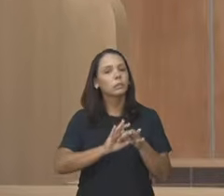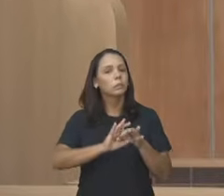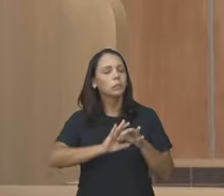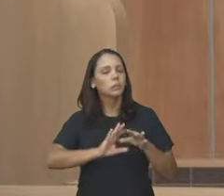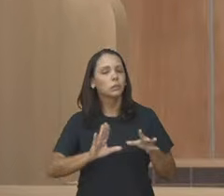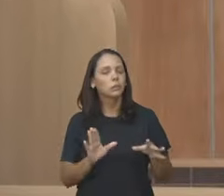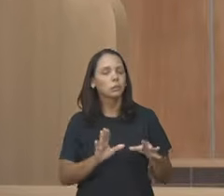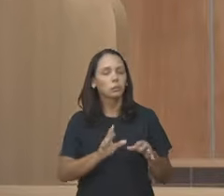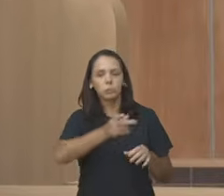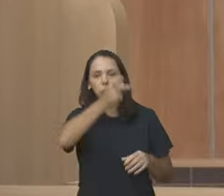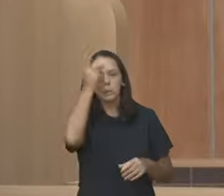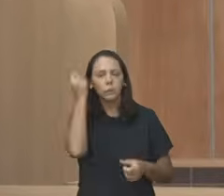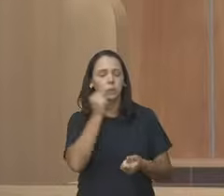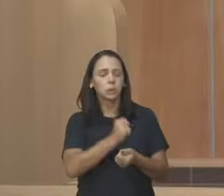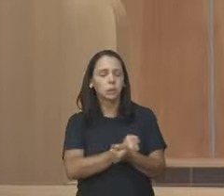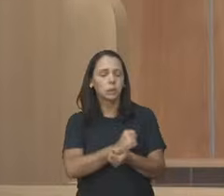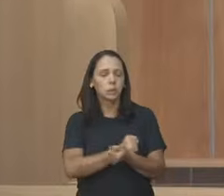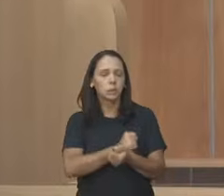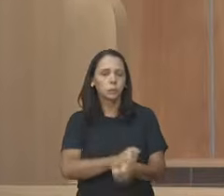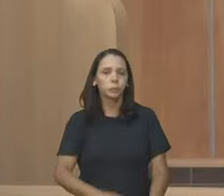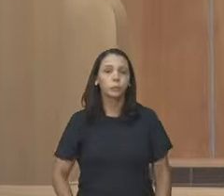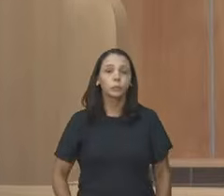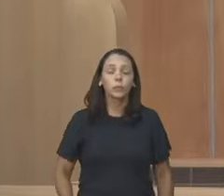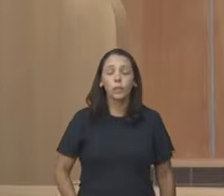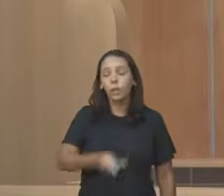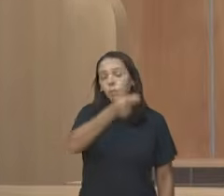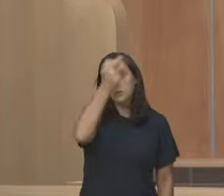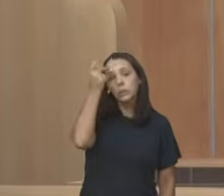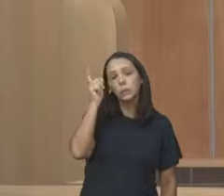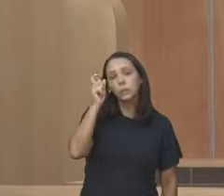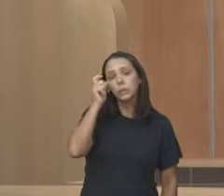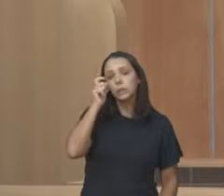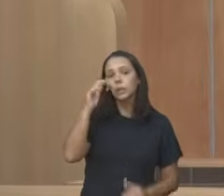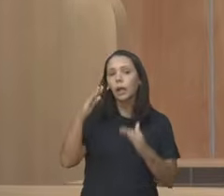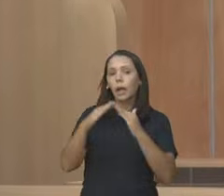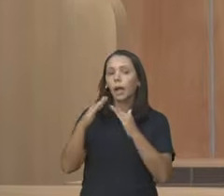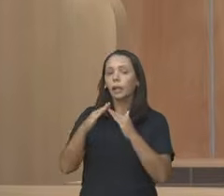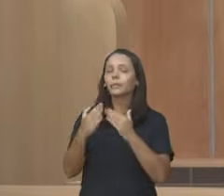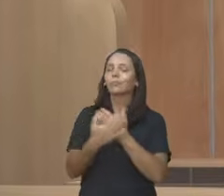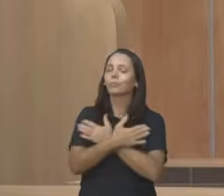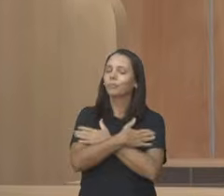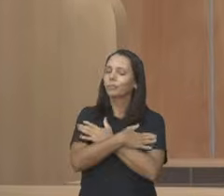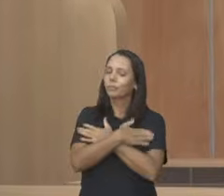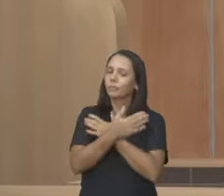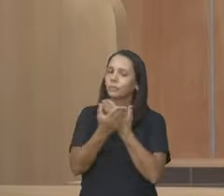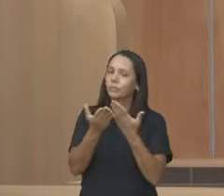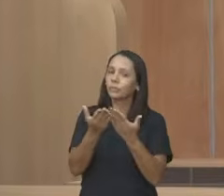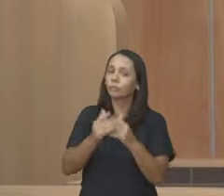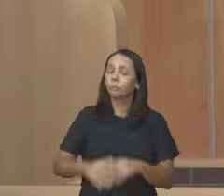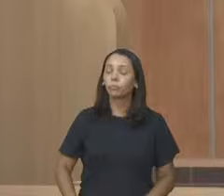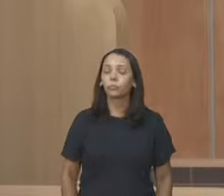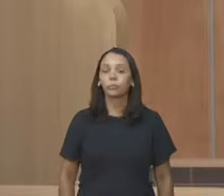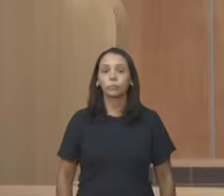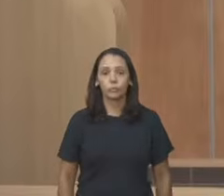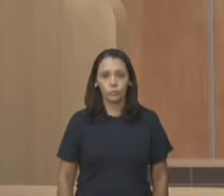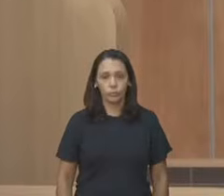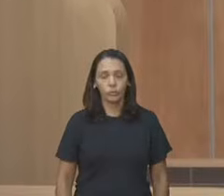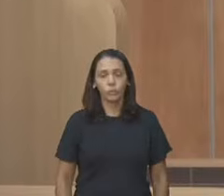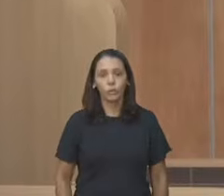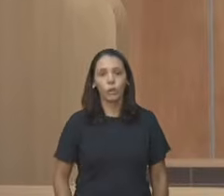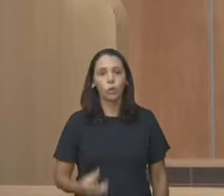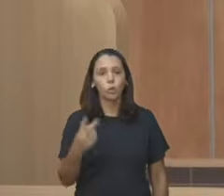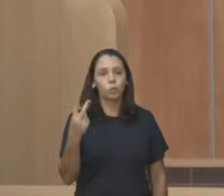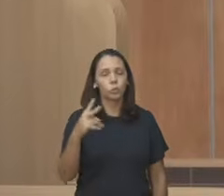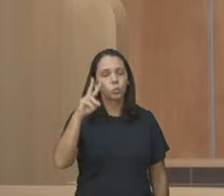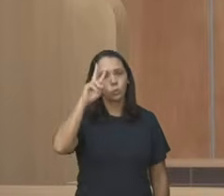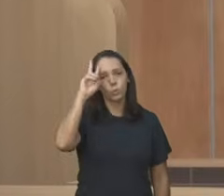abraço para todos os internautas, todos que nos assistem em casa. Eu quero falar aqui de uns casos, aqui 2 casos que aconteceu comigo,